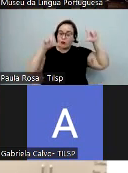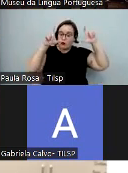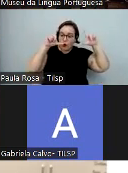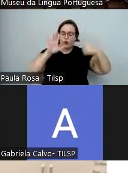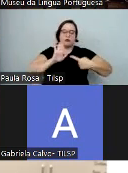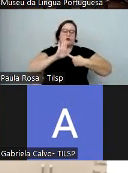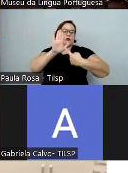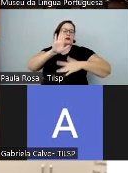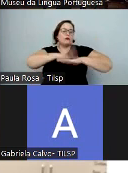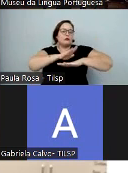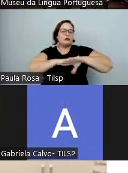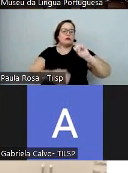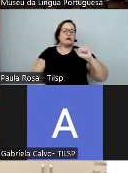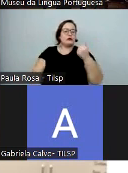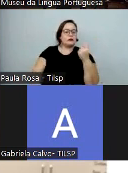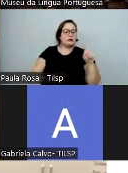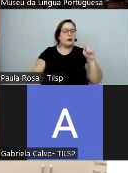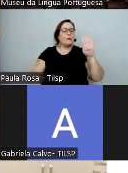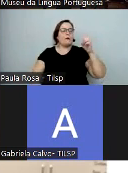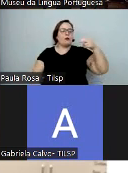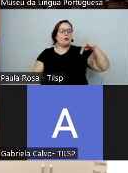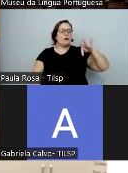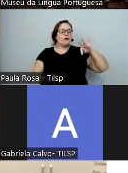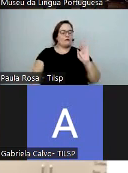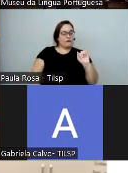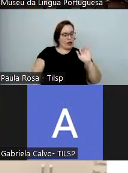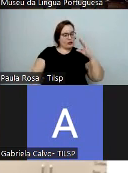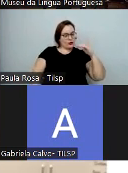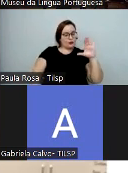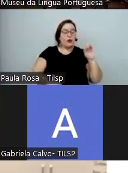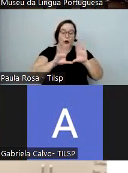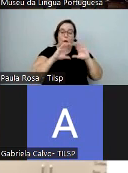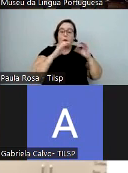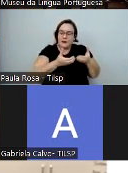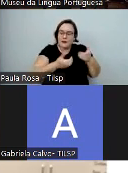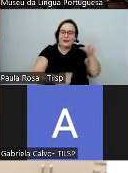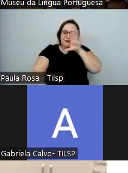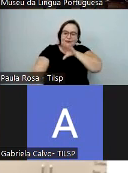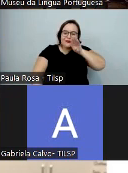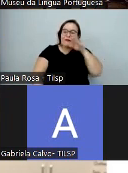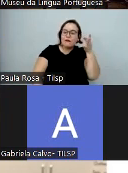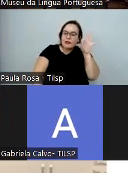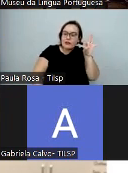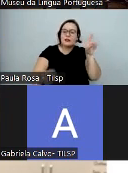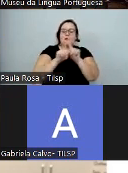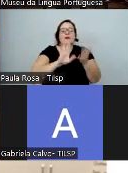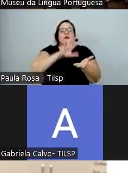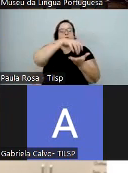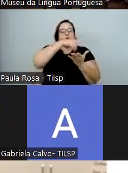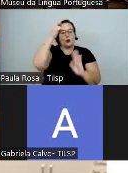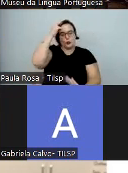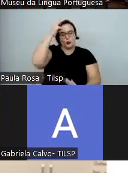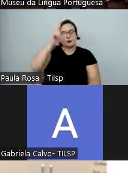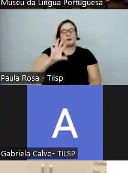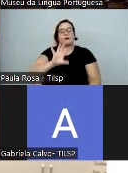feita em São Bonifácio na Província de Manitoba uma comunidade que fala francês é um centro cultural local ali e a